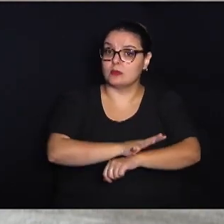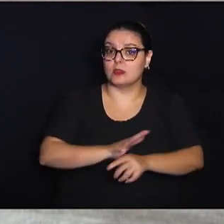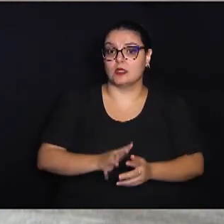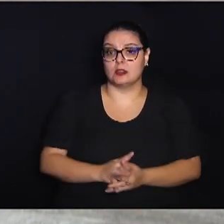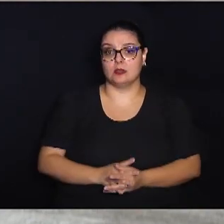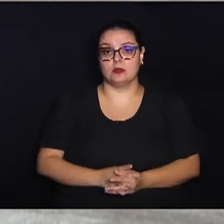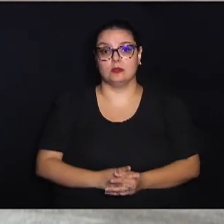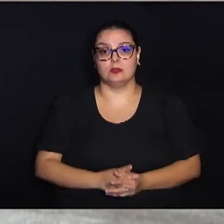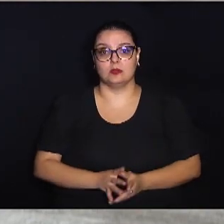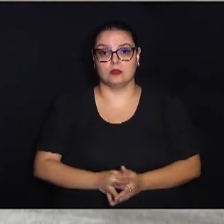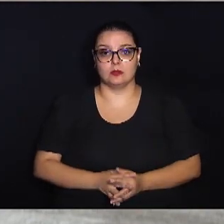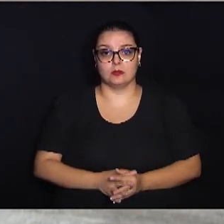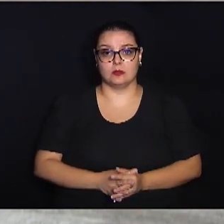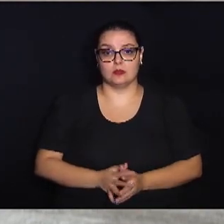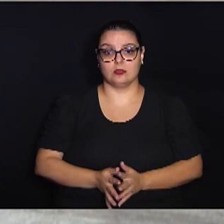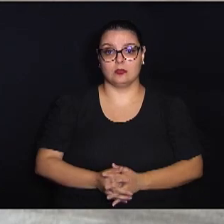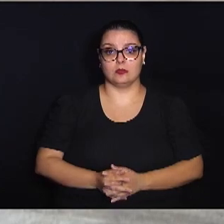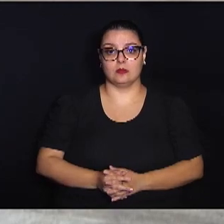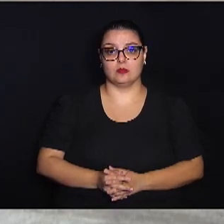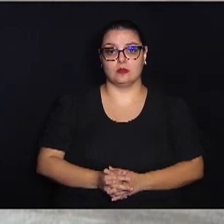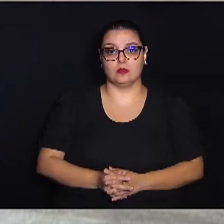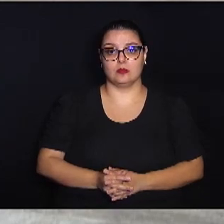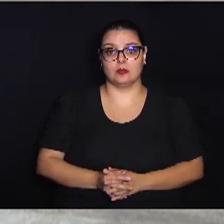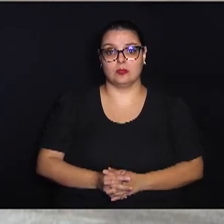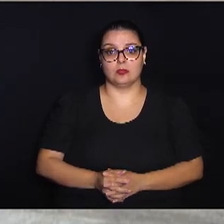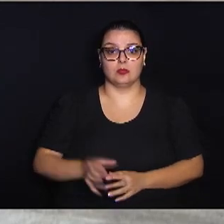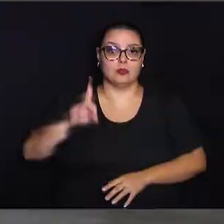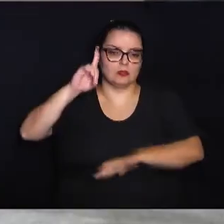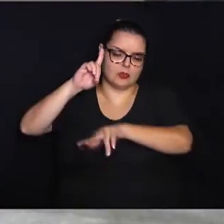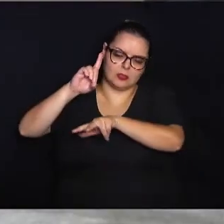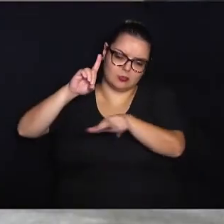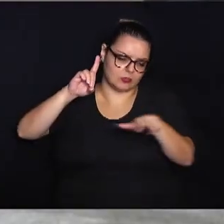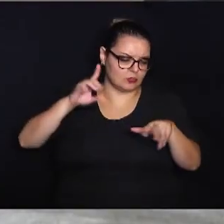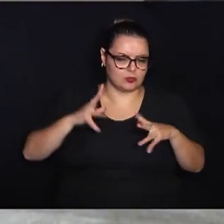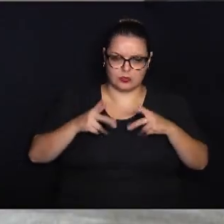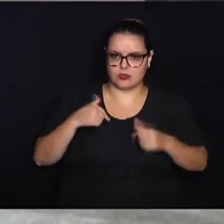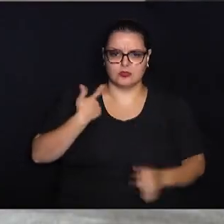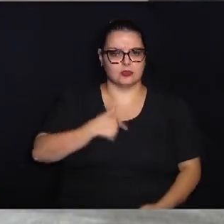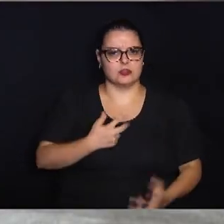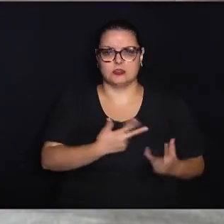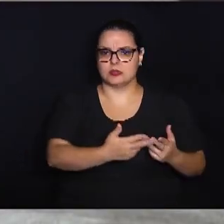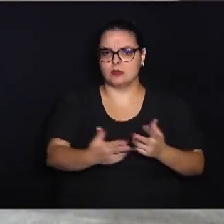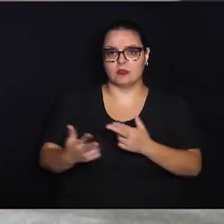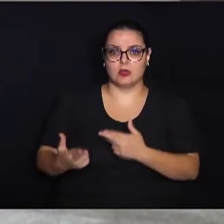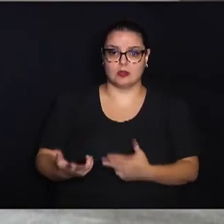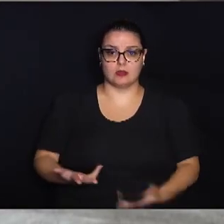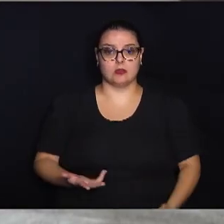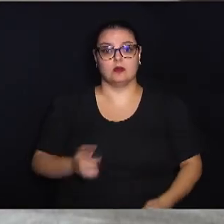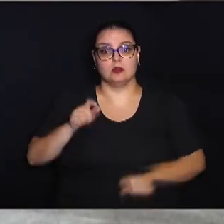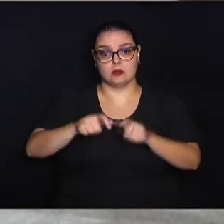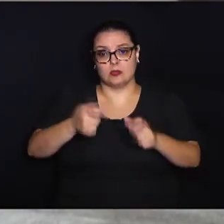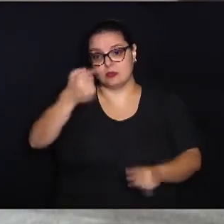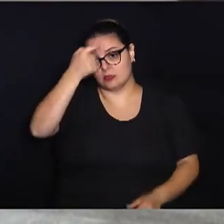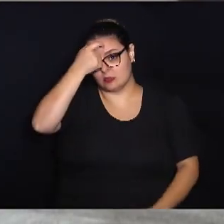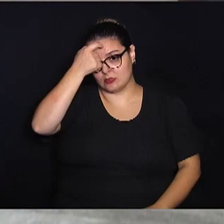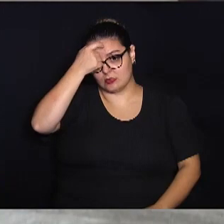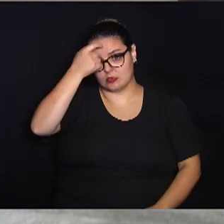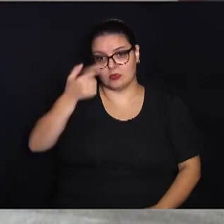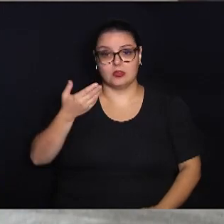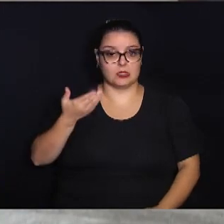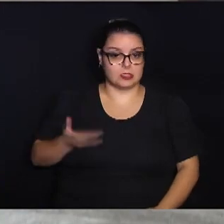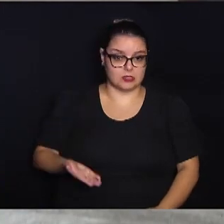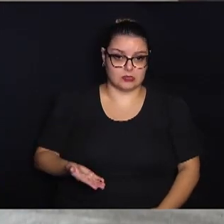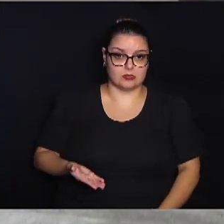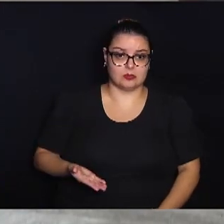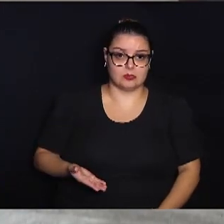que nos olhos de Deus, nós somos todos iguais. E também as pessoas conscientizarem que isso daí,